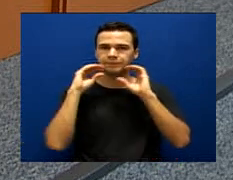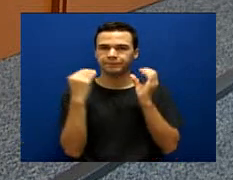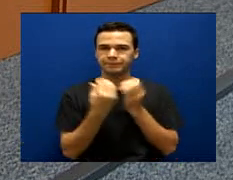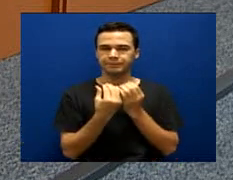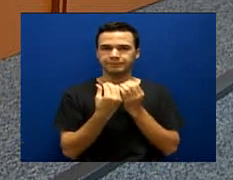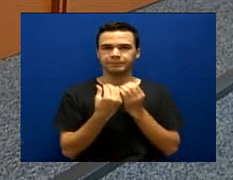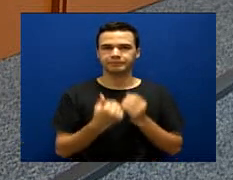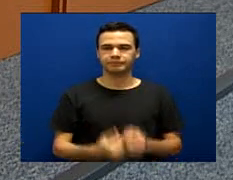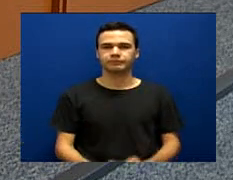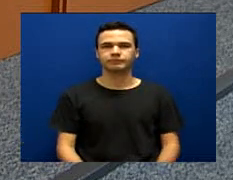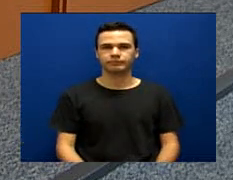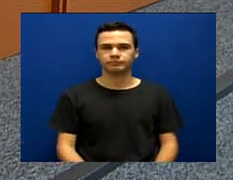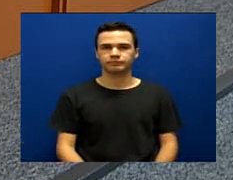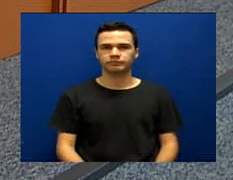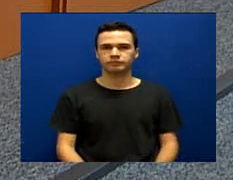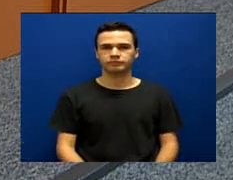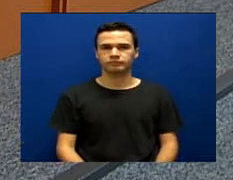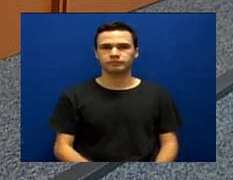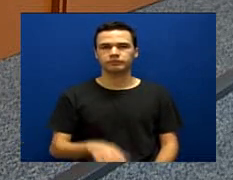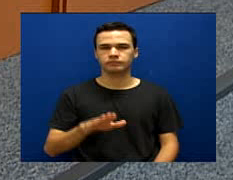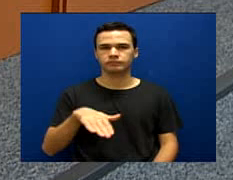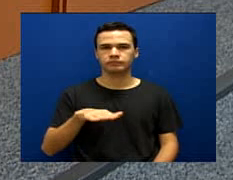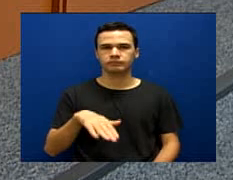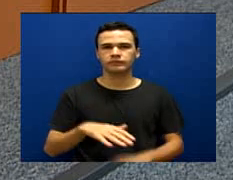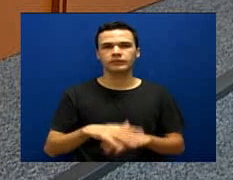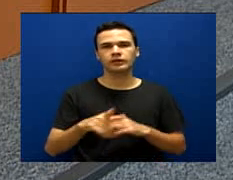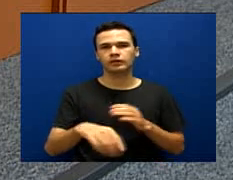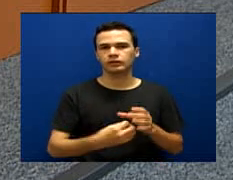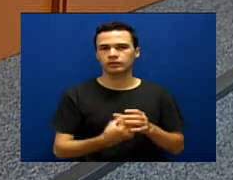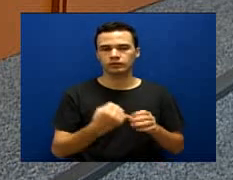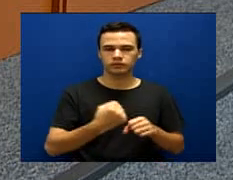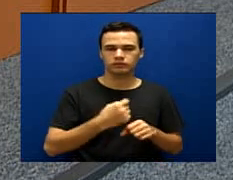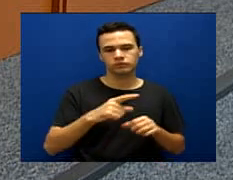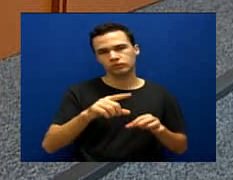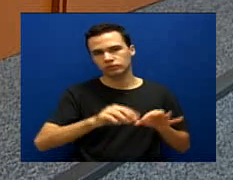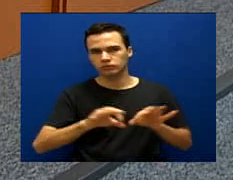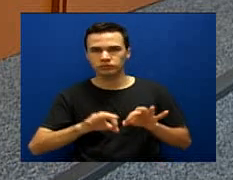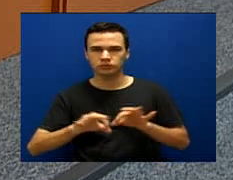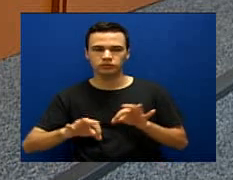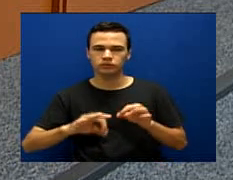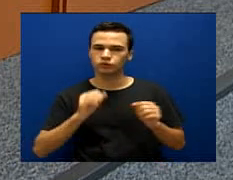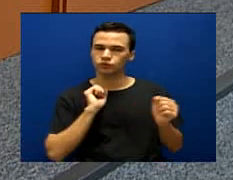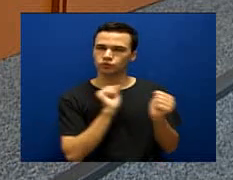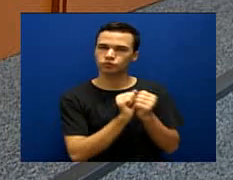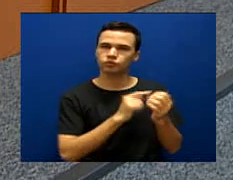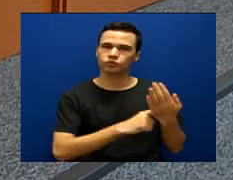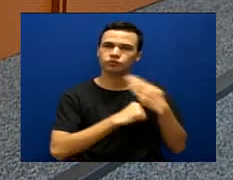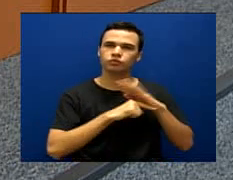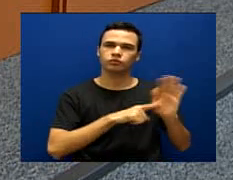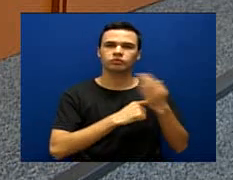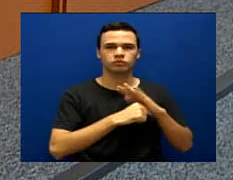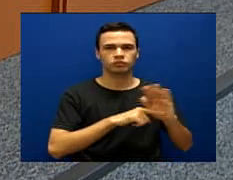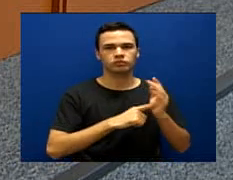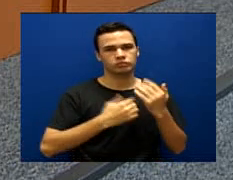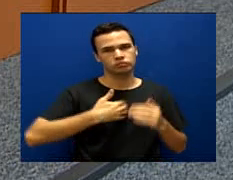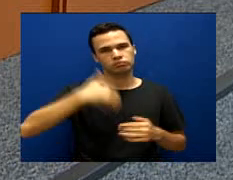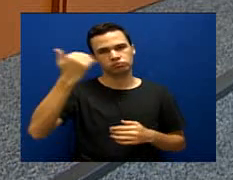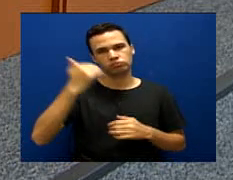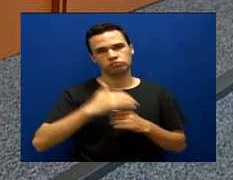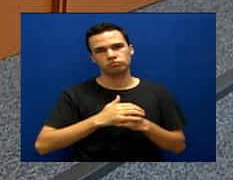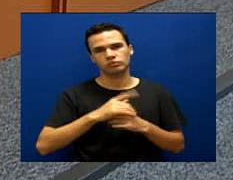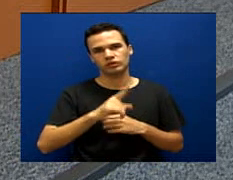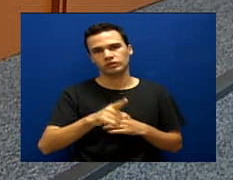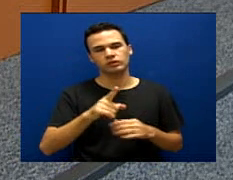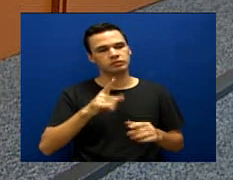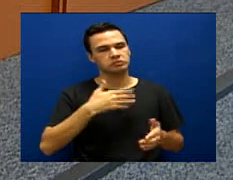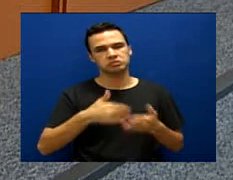aqui, de forma... João, uma construção coletiva só pode ser positiva, não pode ser negativa. Qualquer, aliás, para a